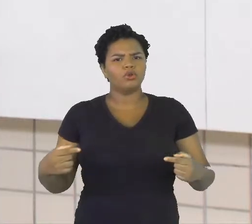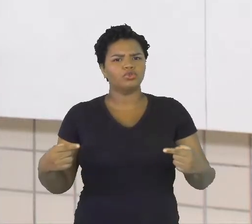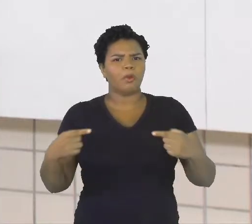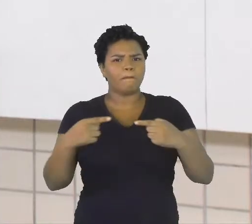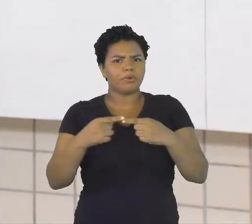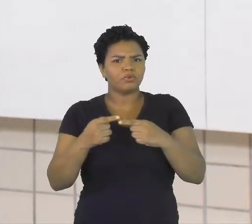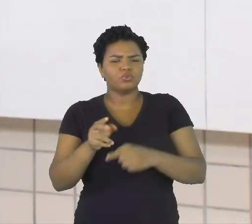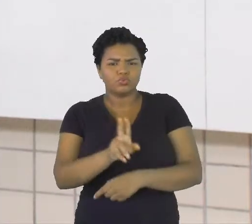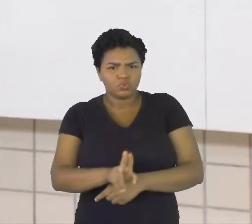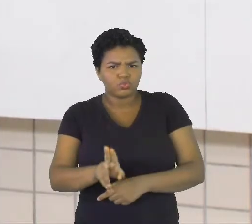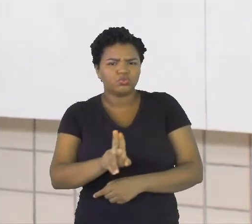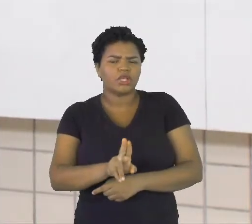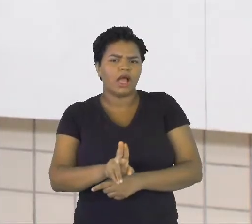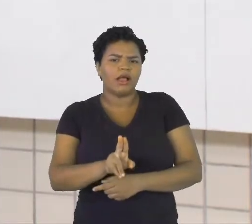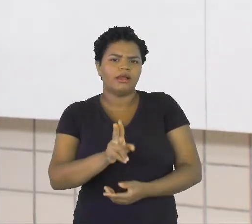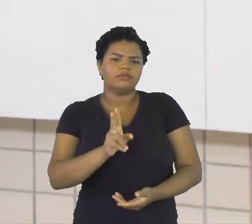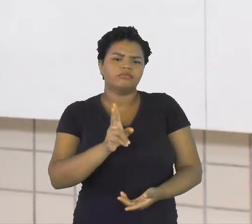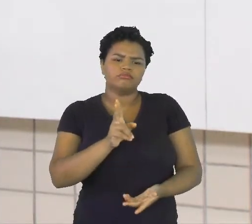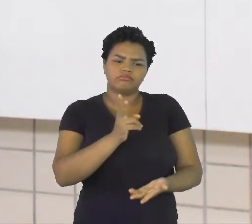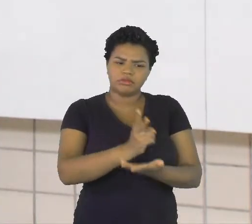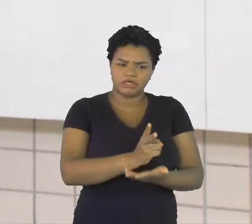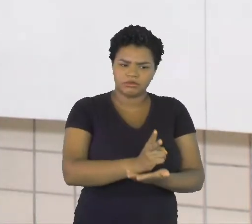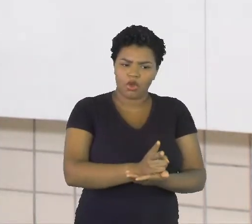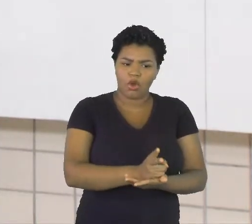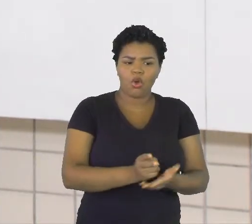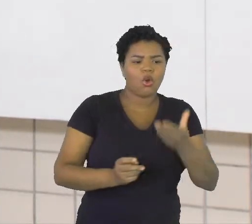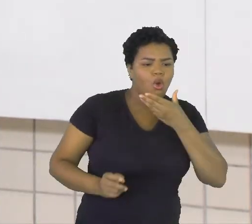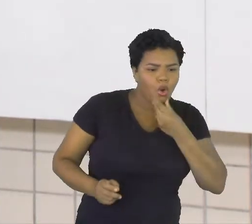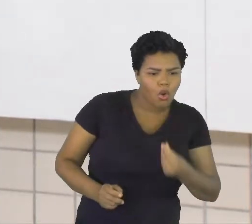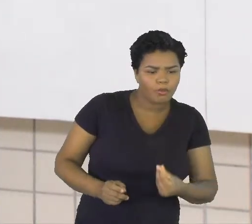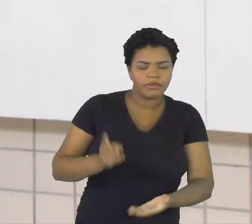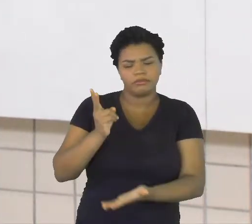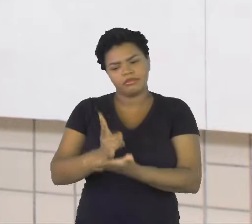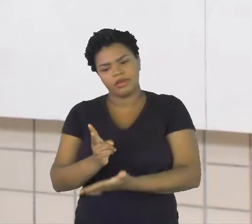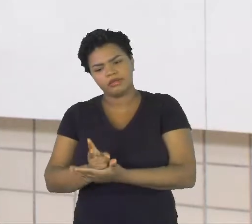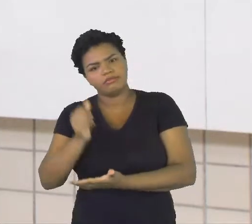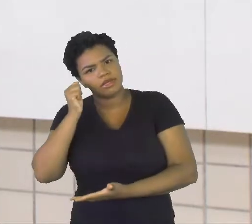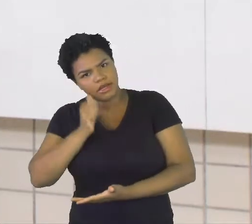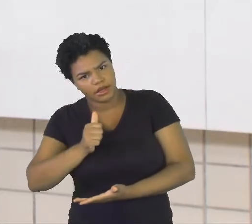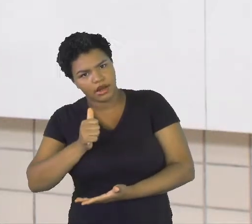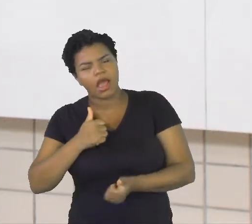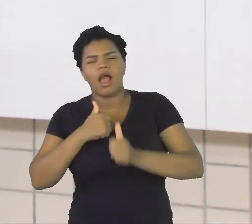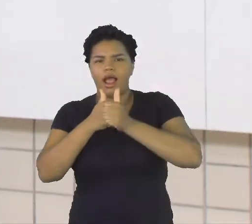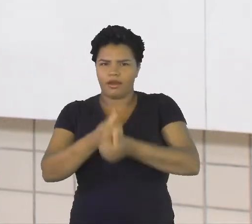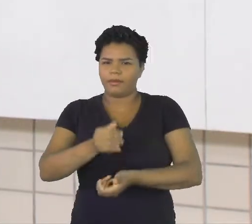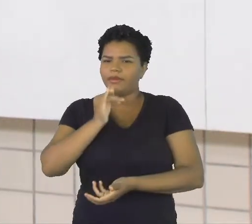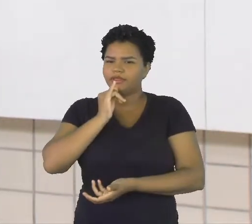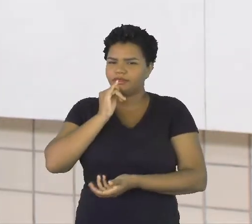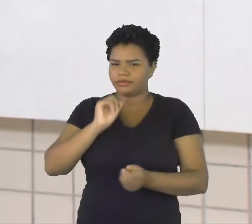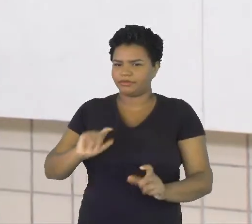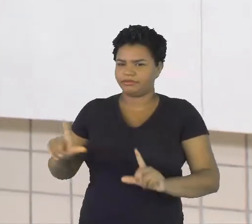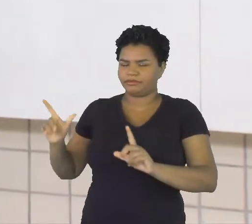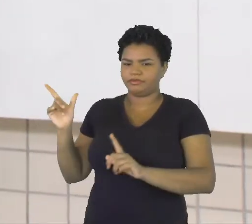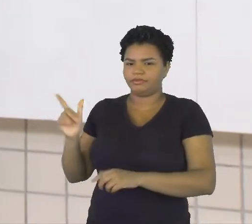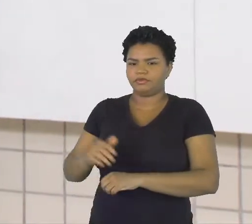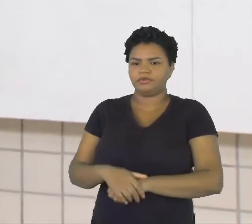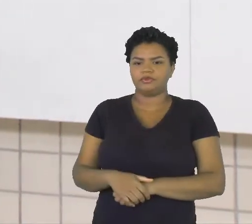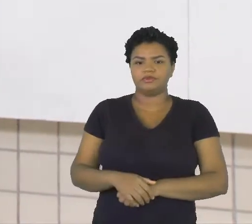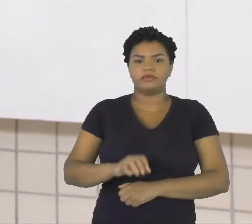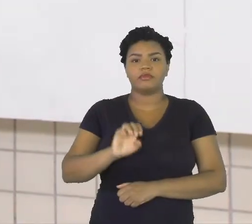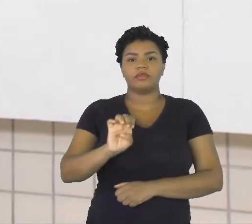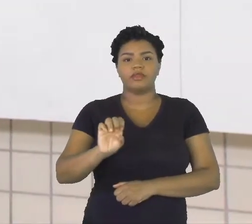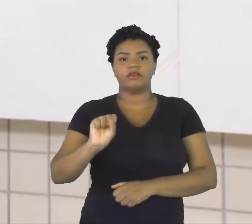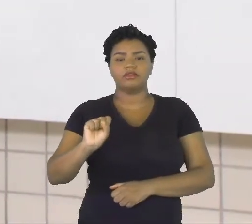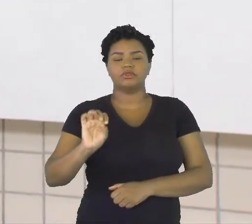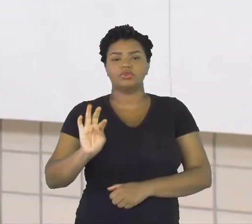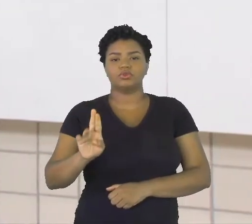o mesmo termo, tanto para o masculino como feminino. Acompanhe aqui comigo esse exemplo na lousa.